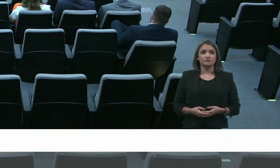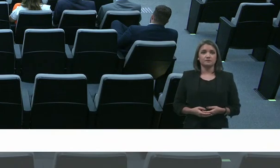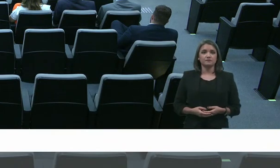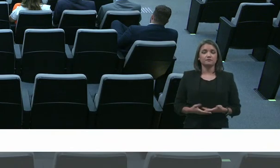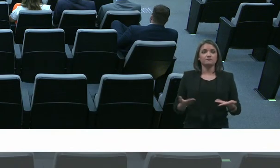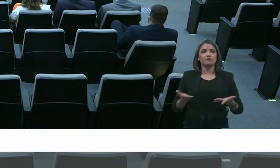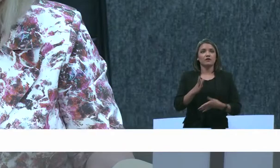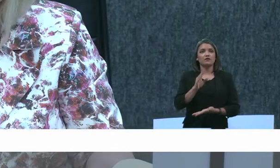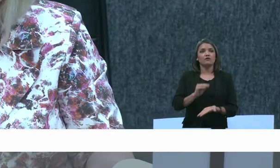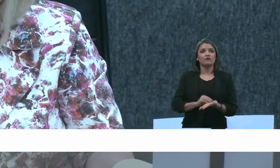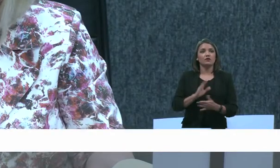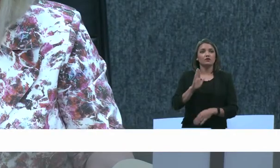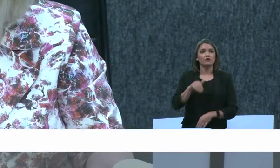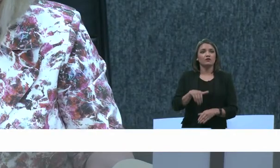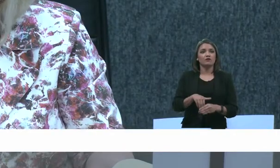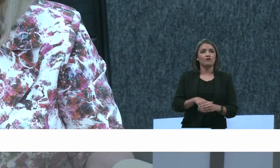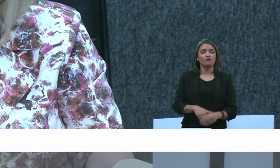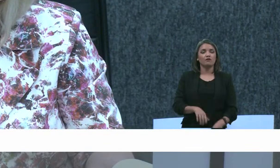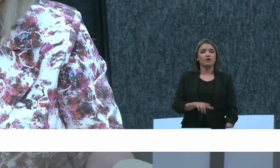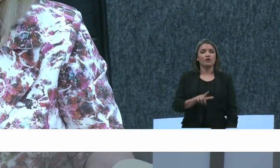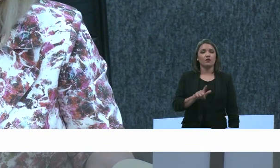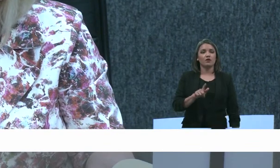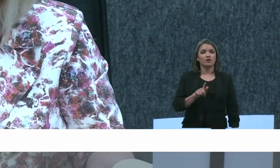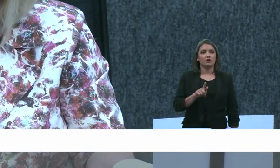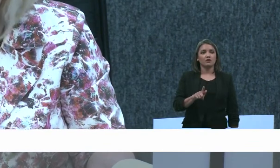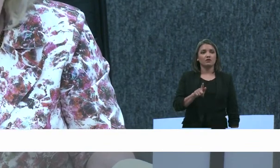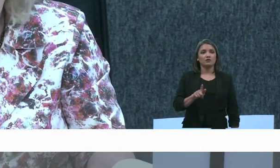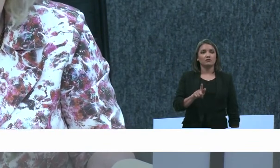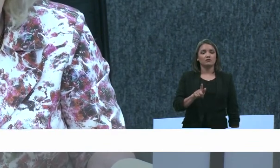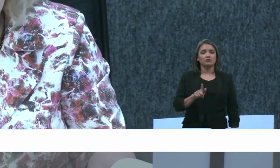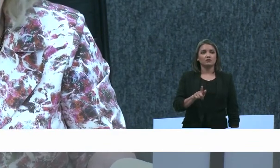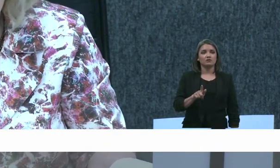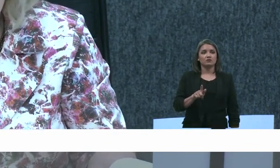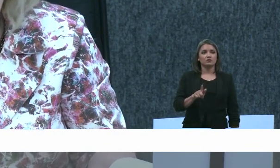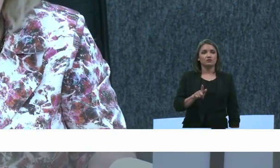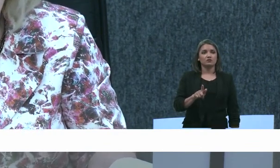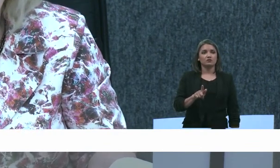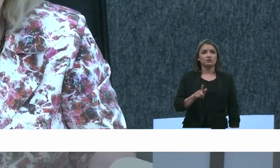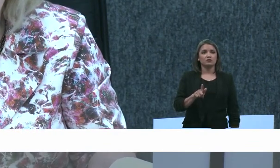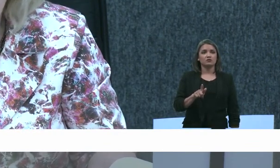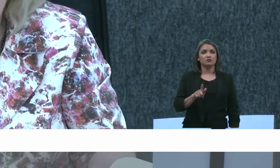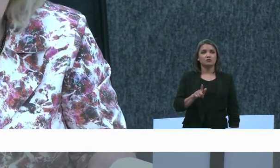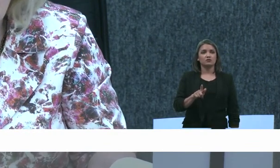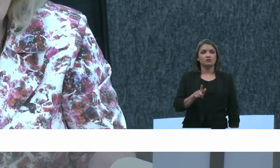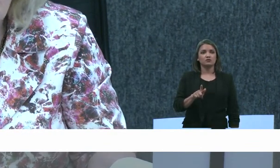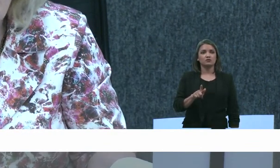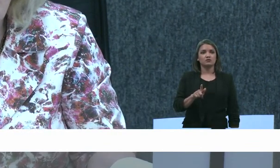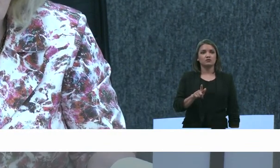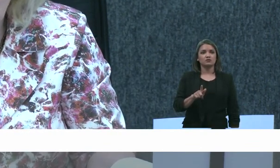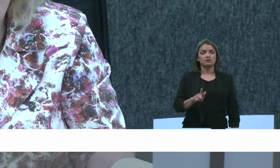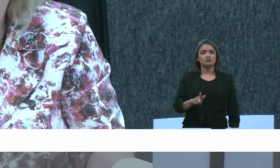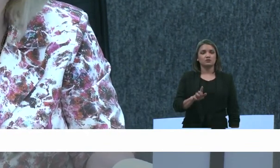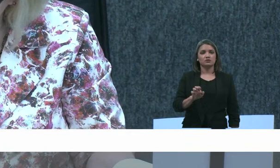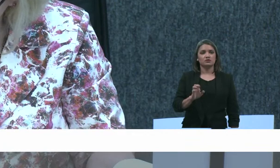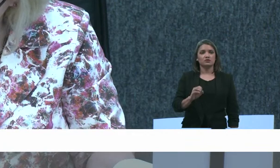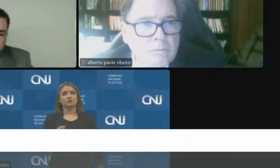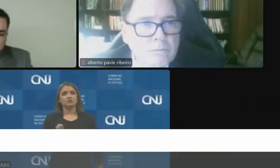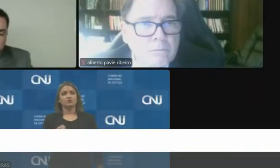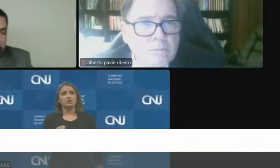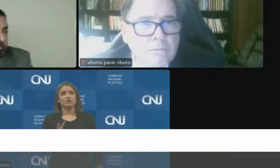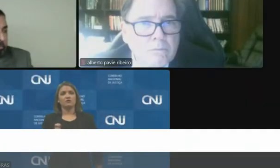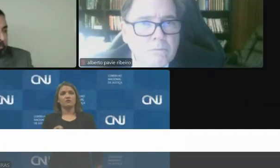Falta o voto do conselheiro Giovanni. Como vota Vossa Excelência, conselheiro Giovanni Olson?